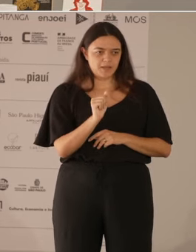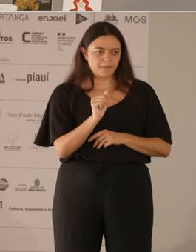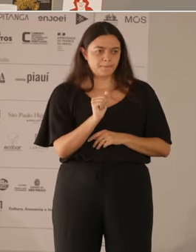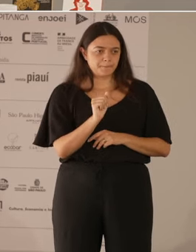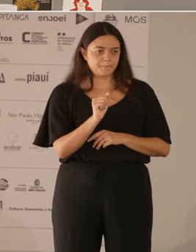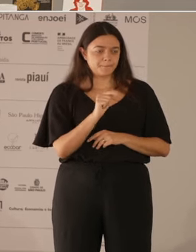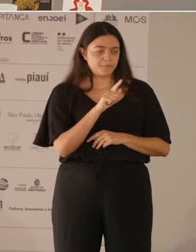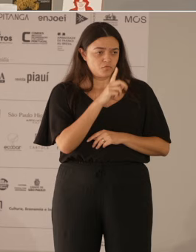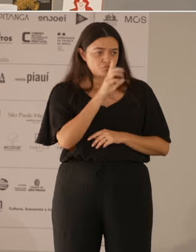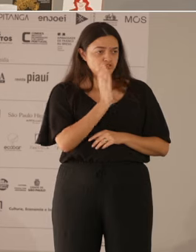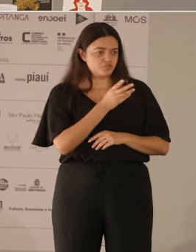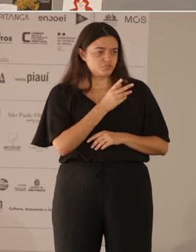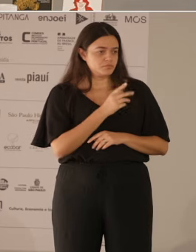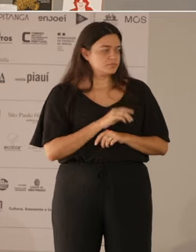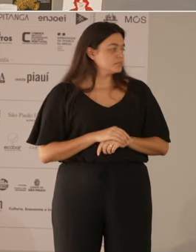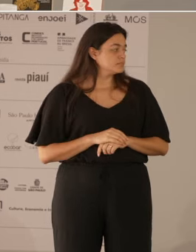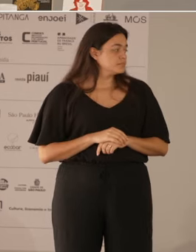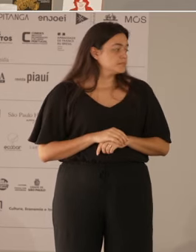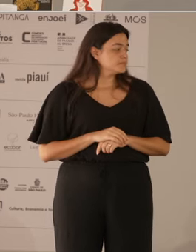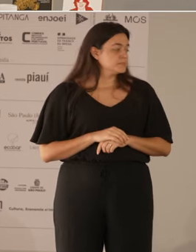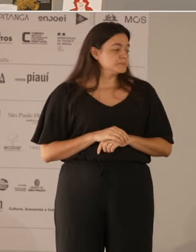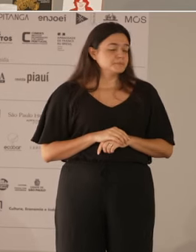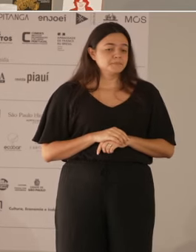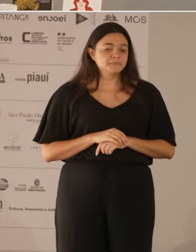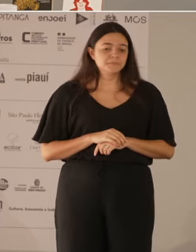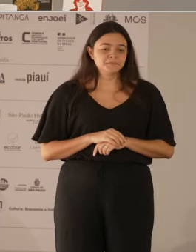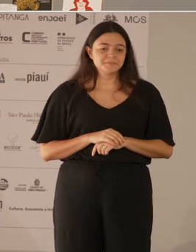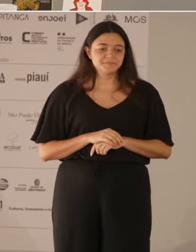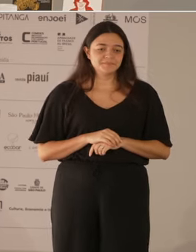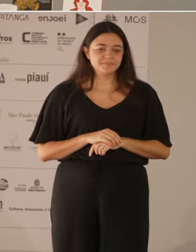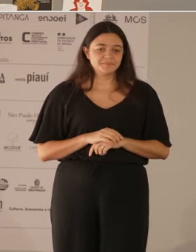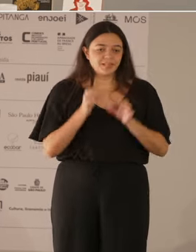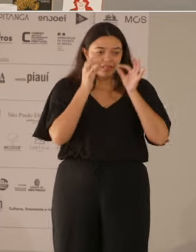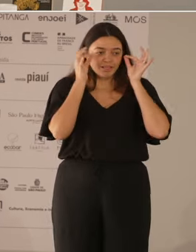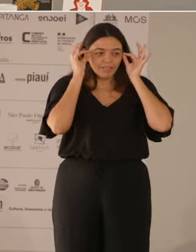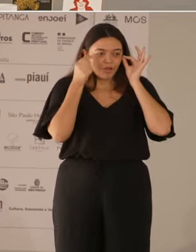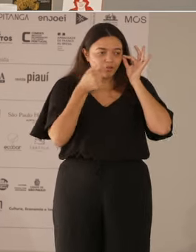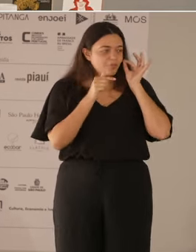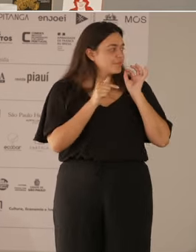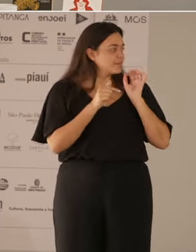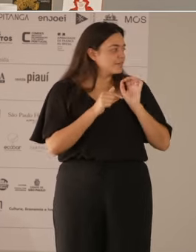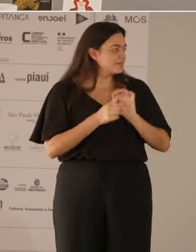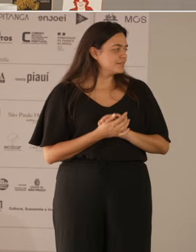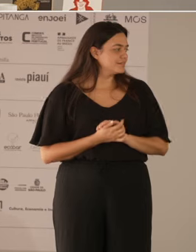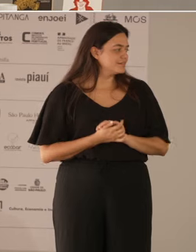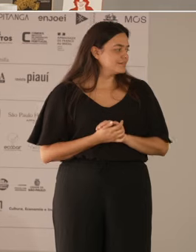definiu o seu... Desculpe que eu estou sem óculos aqui, eu fico meio cegueta. Você definiu... Quantos...